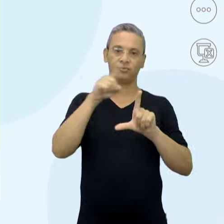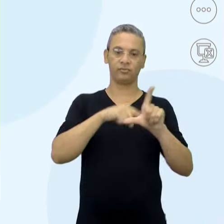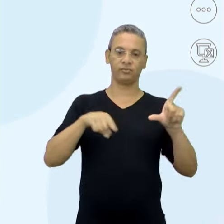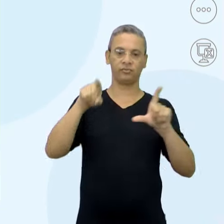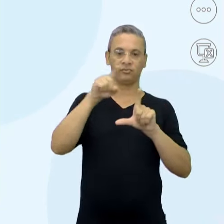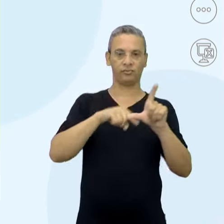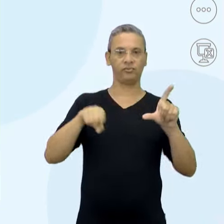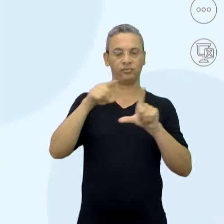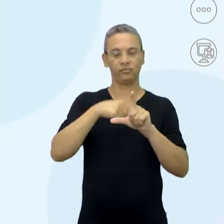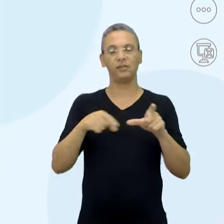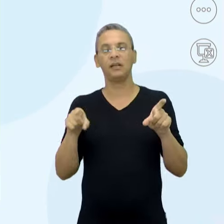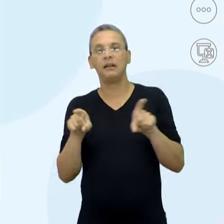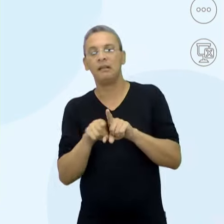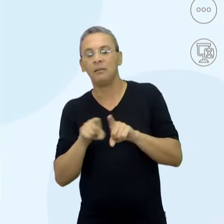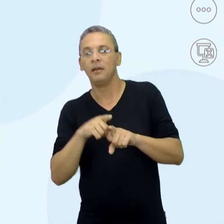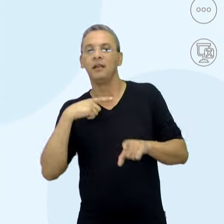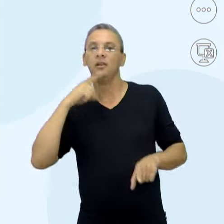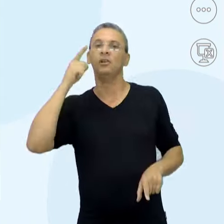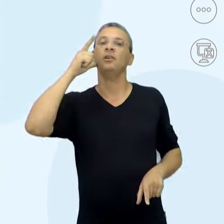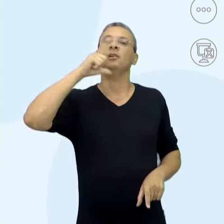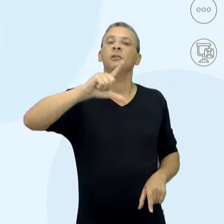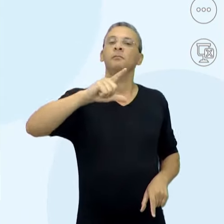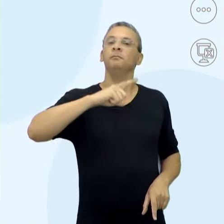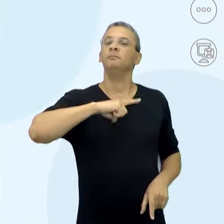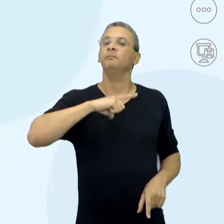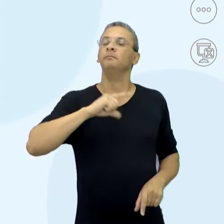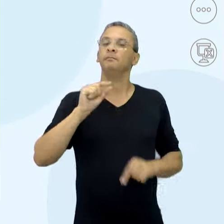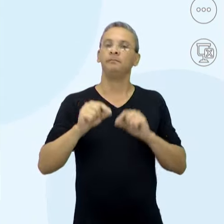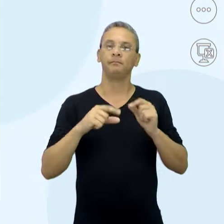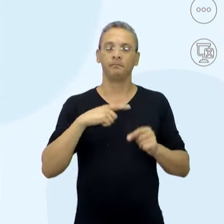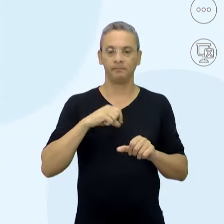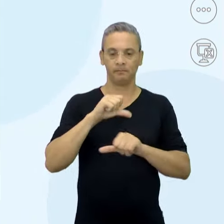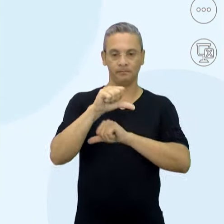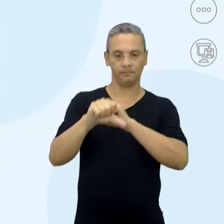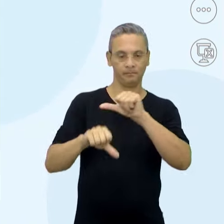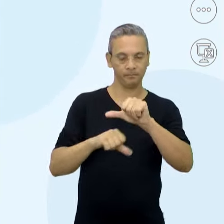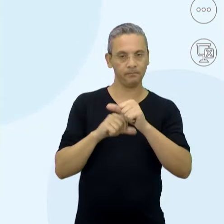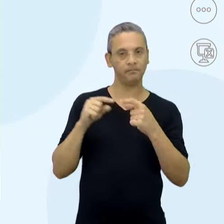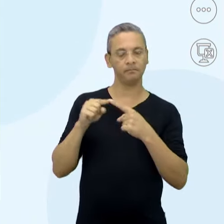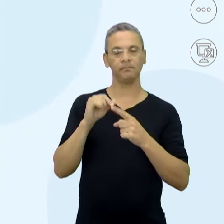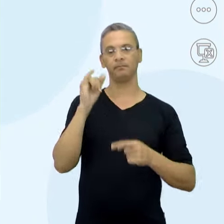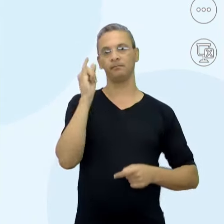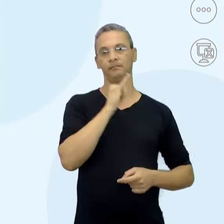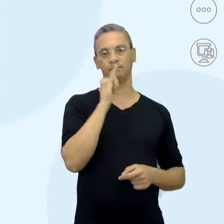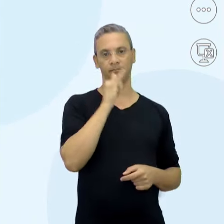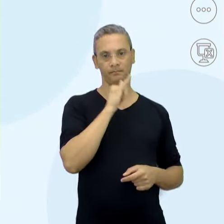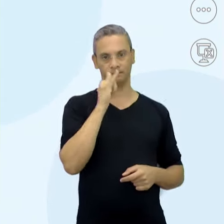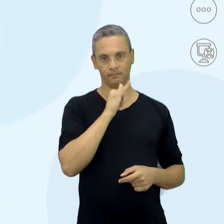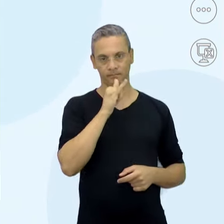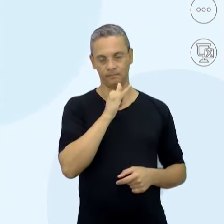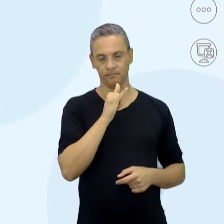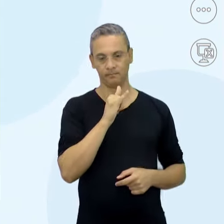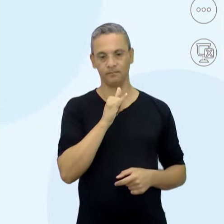e também vamos novamente transformar isso daqui em energia